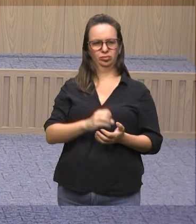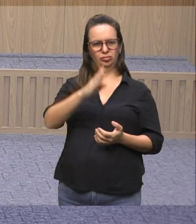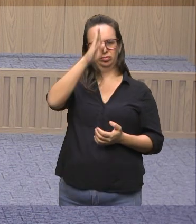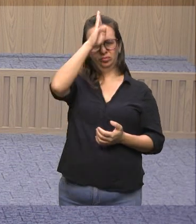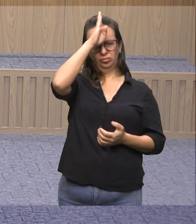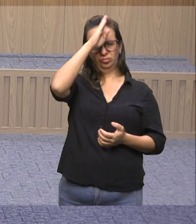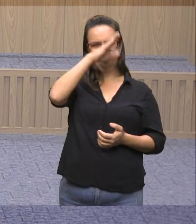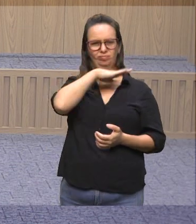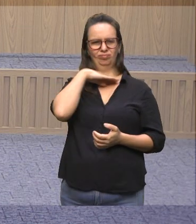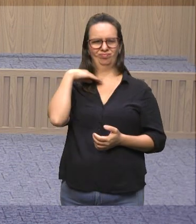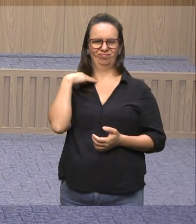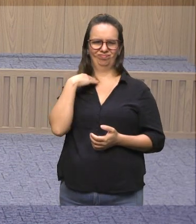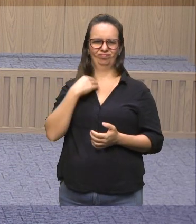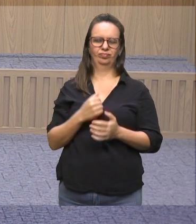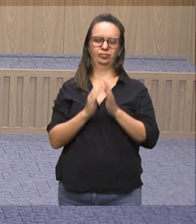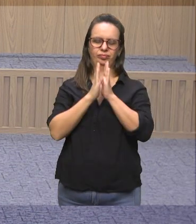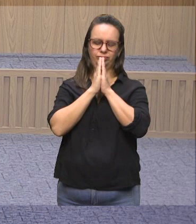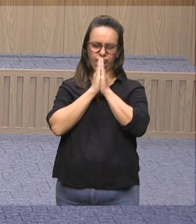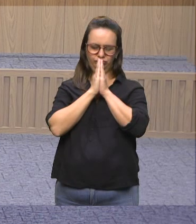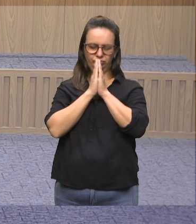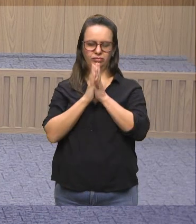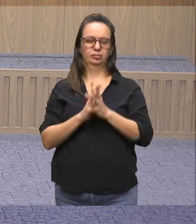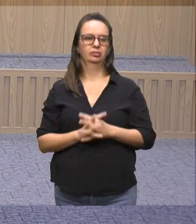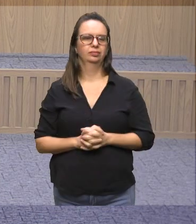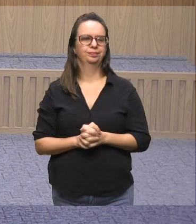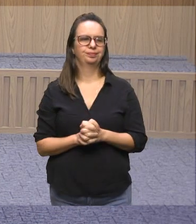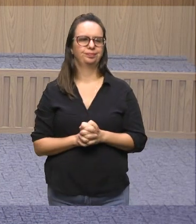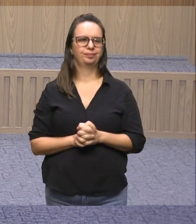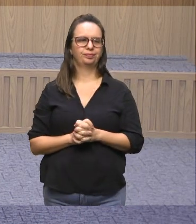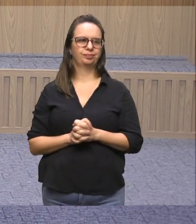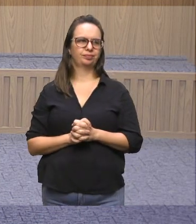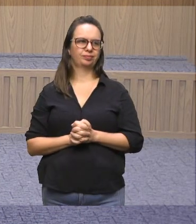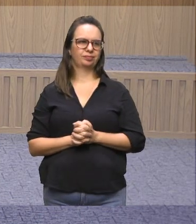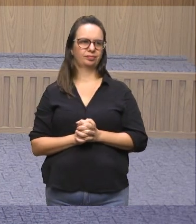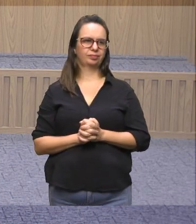nossas orações a vocês, aos nossos sentimentos.